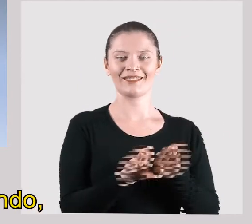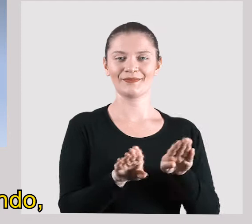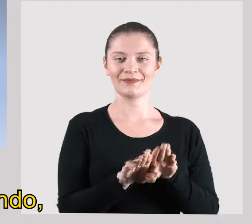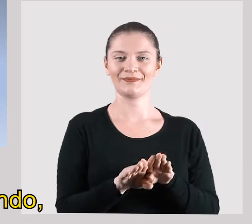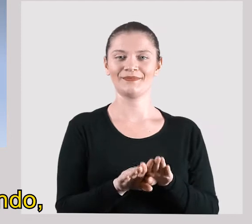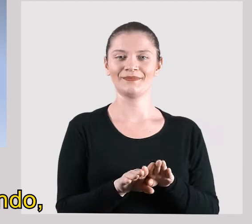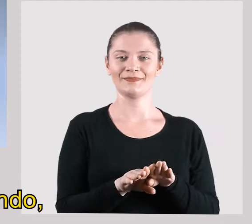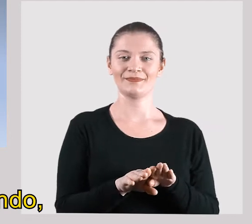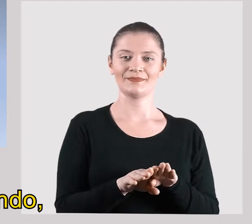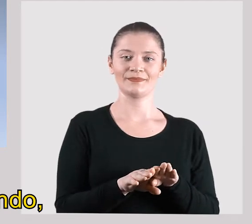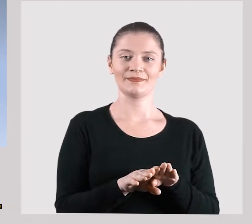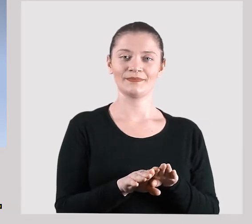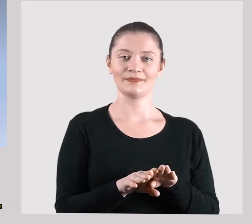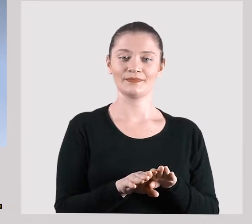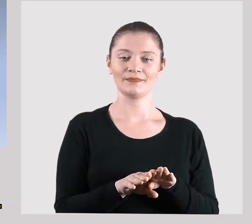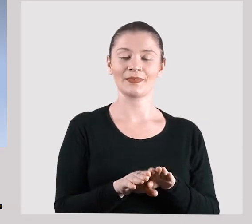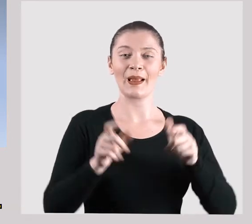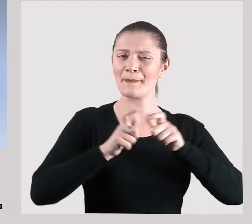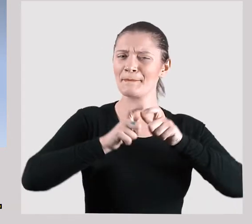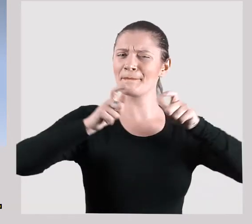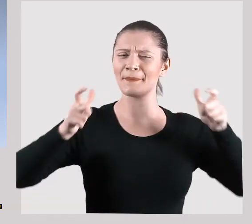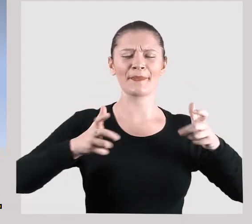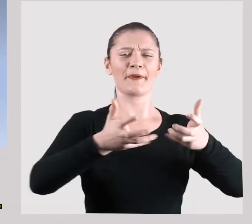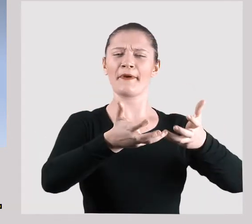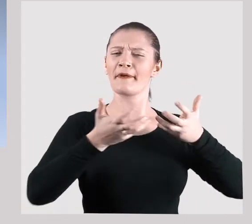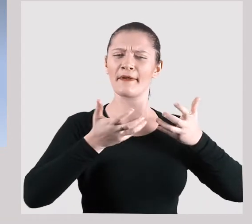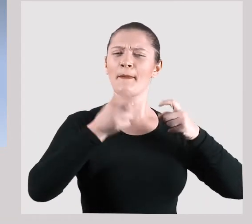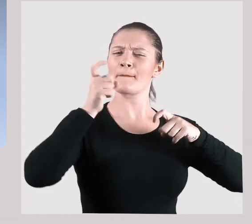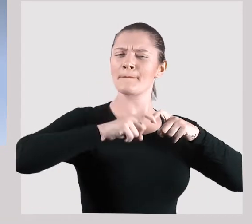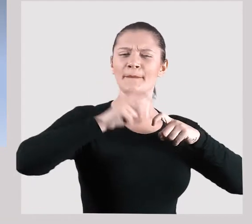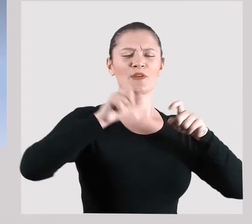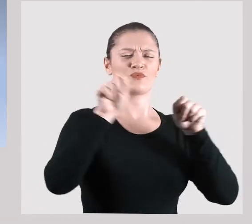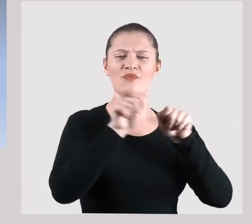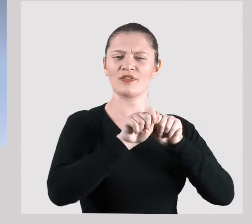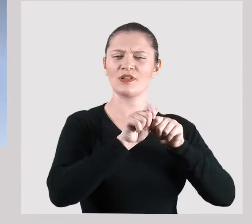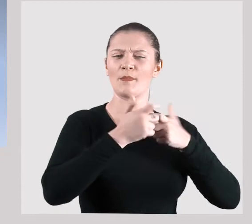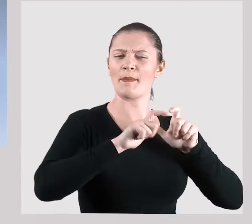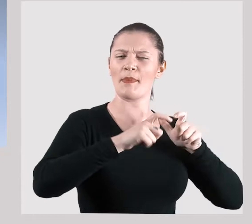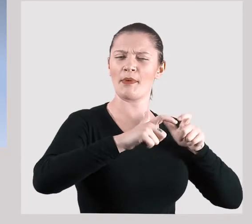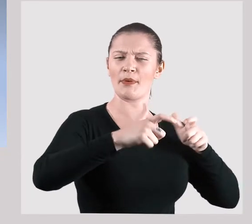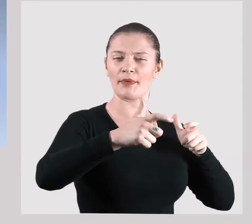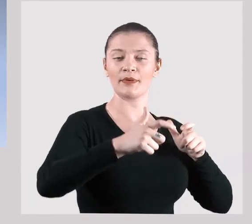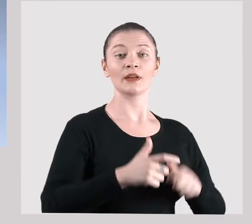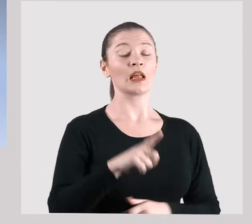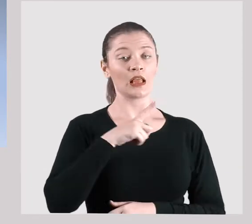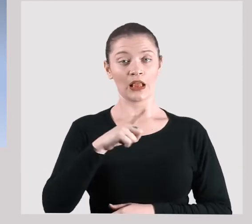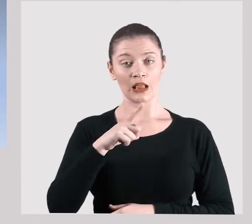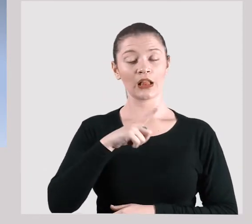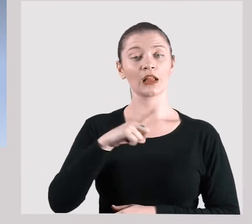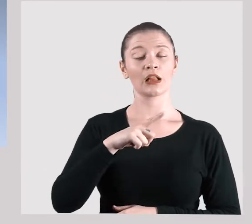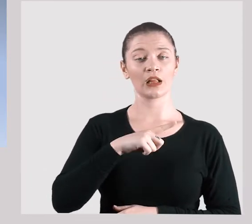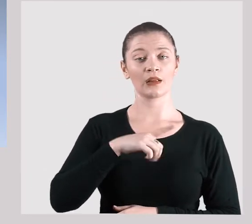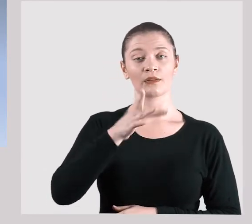privadas estão explodindo, grande quantidade de clínicas. Tem clínicas que buscam as pessoas no aeroporto, fazem